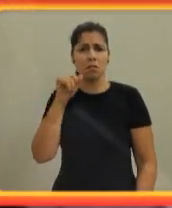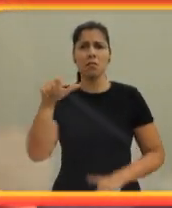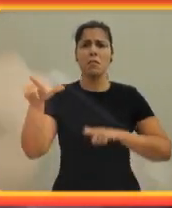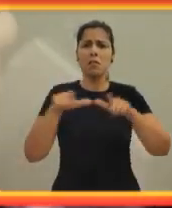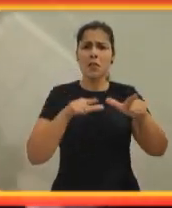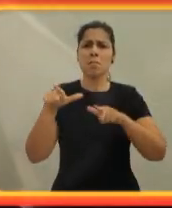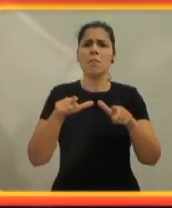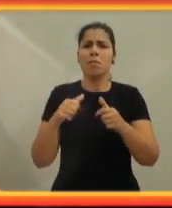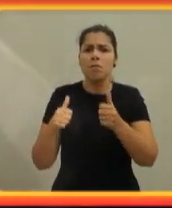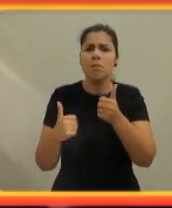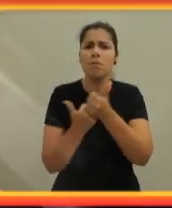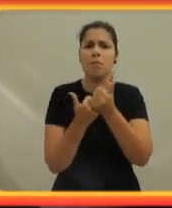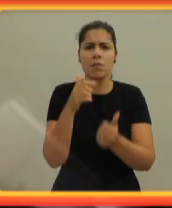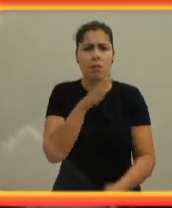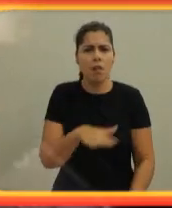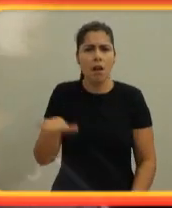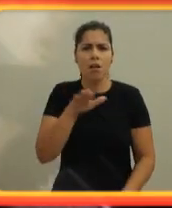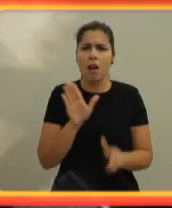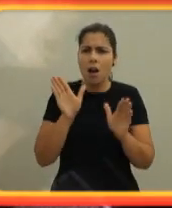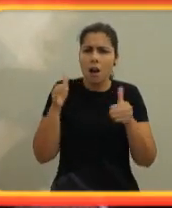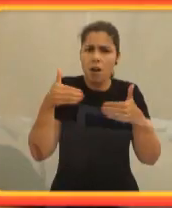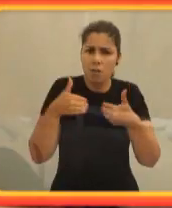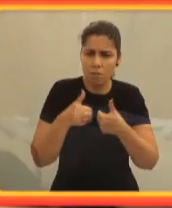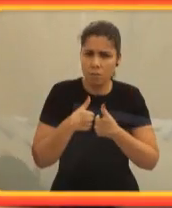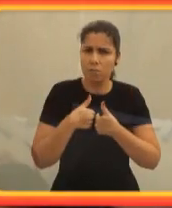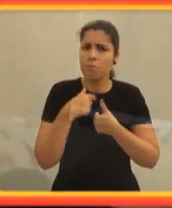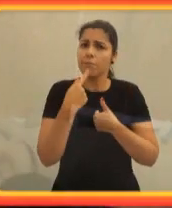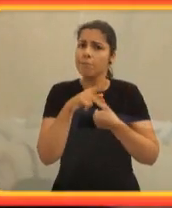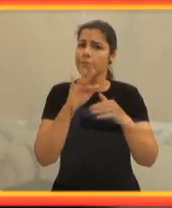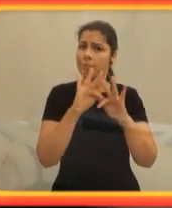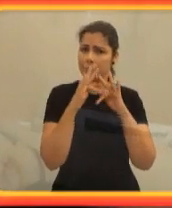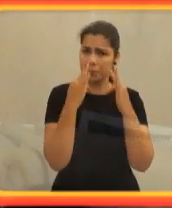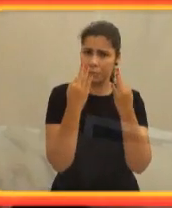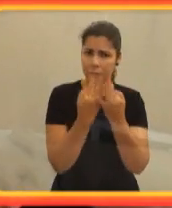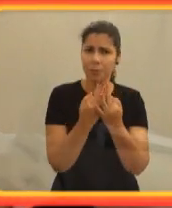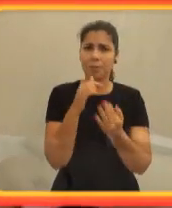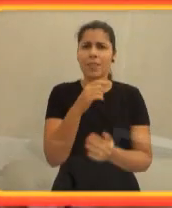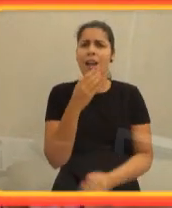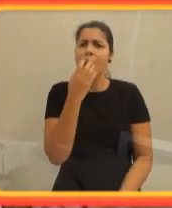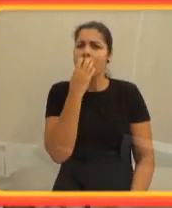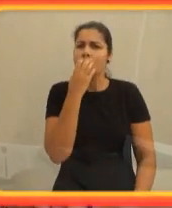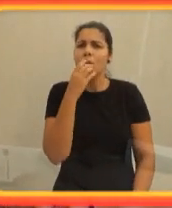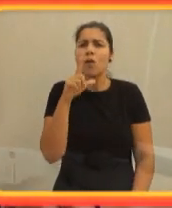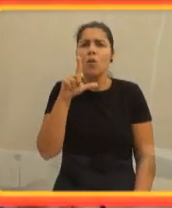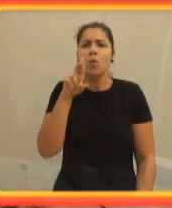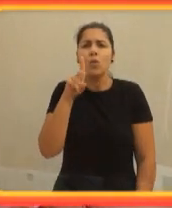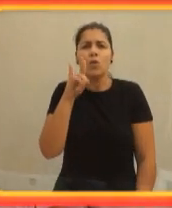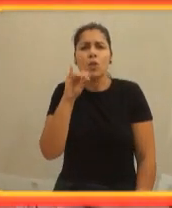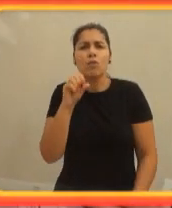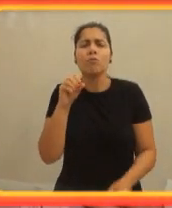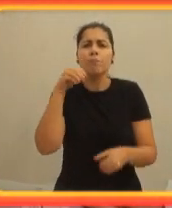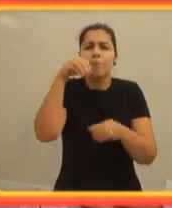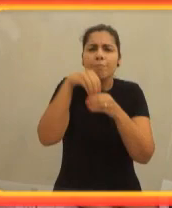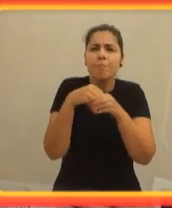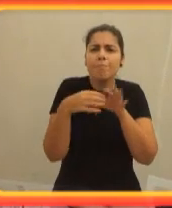cães brincalhões, que fazem uma ponte entre essas crianças e os adultos, e vice-versa.